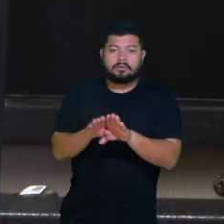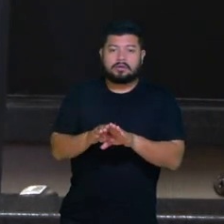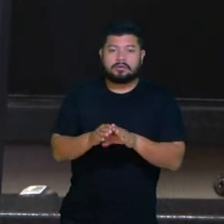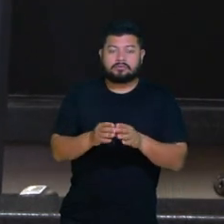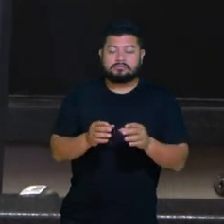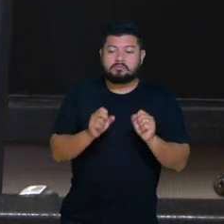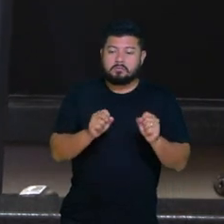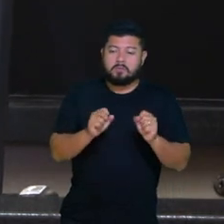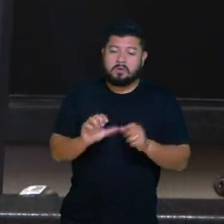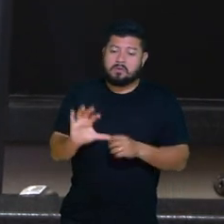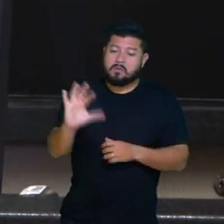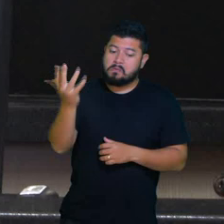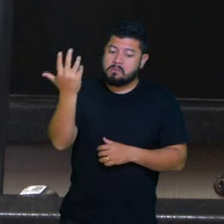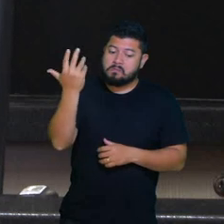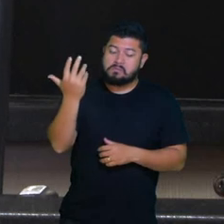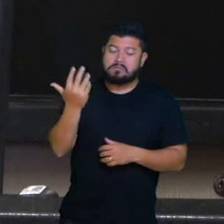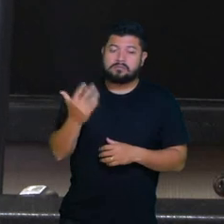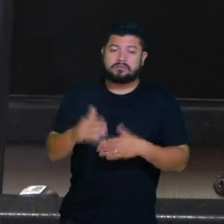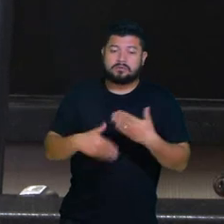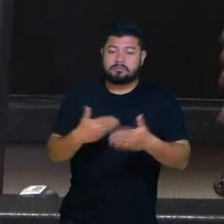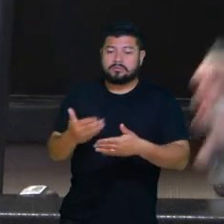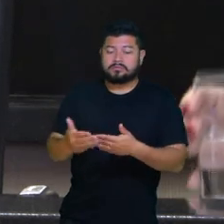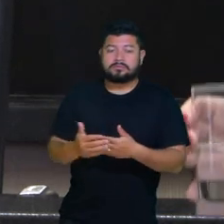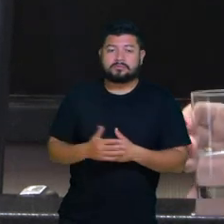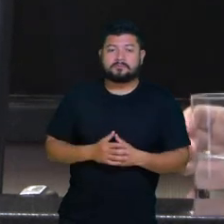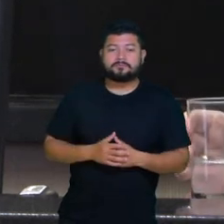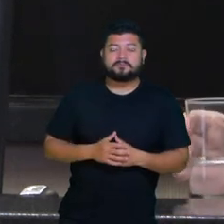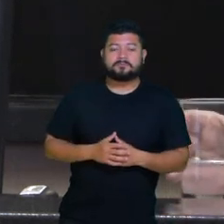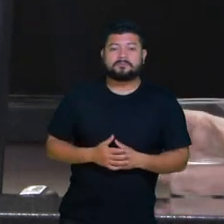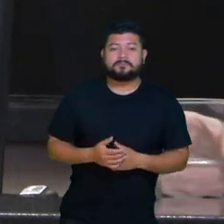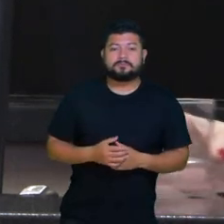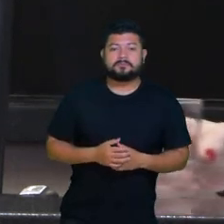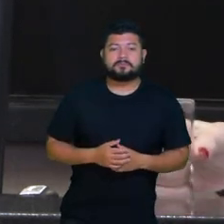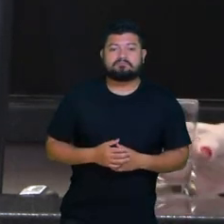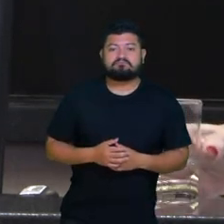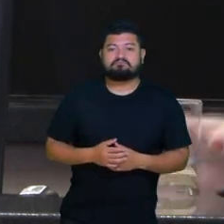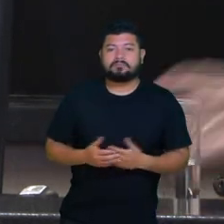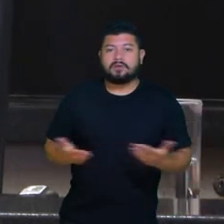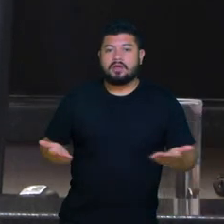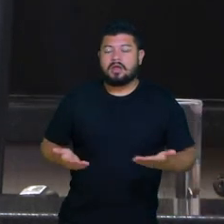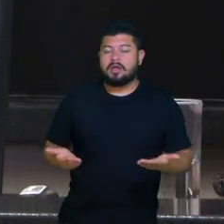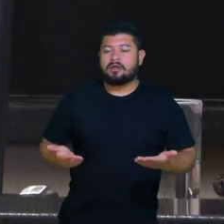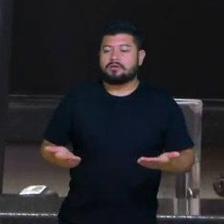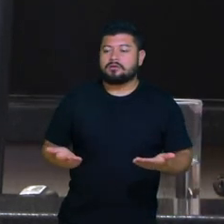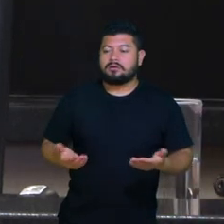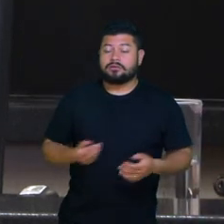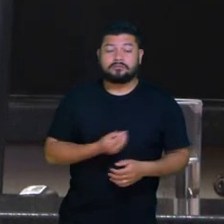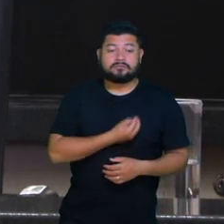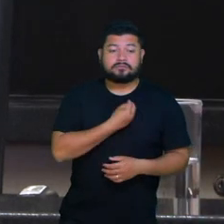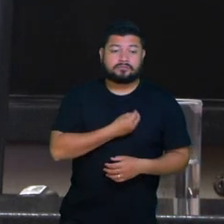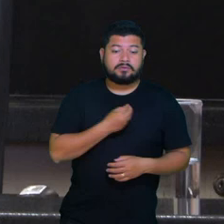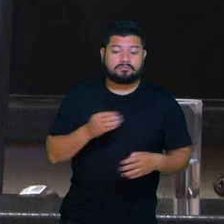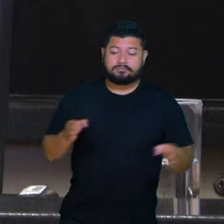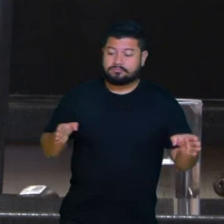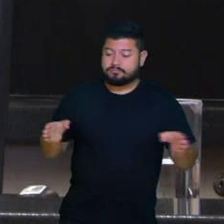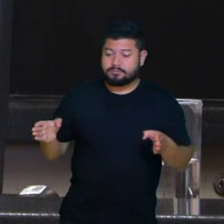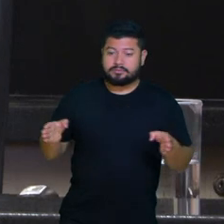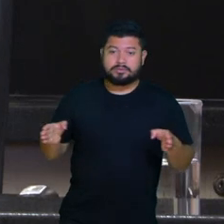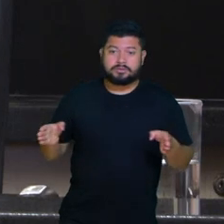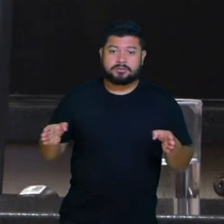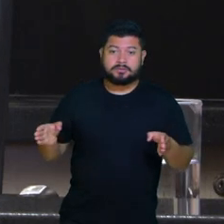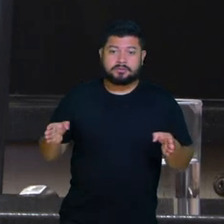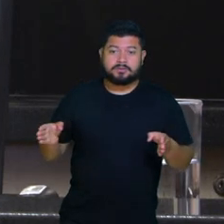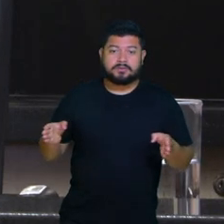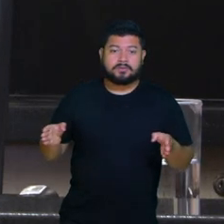então nós temos né Vivemos um momento de eh em que essa